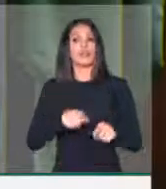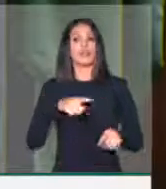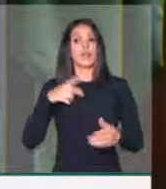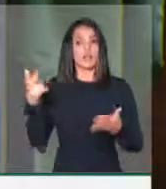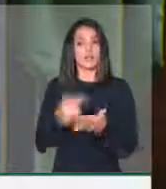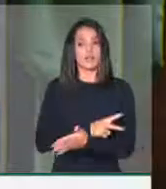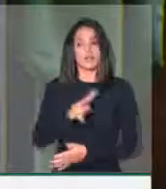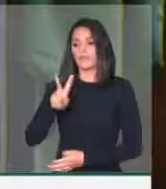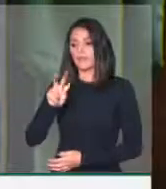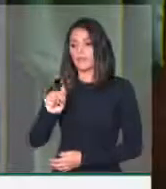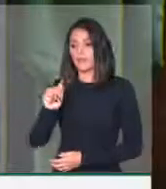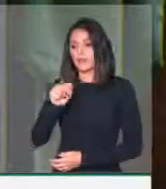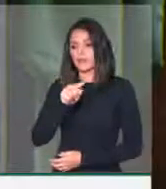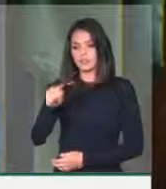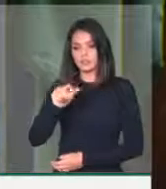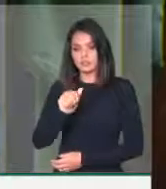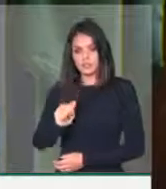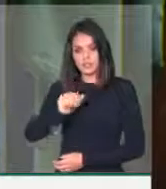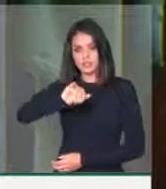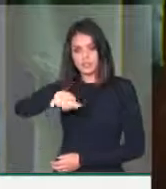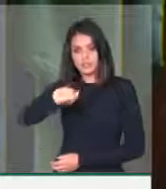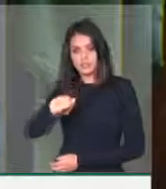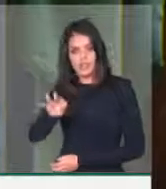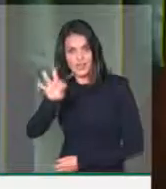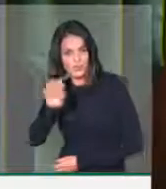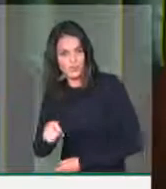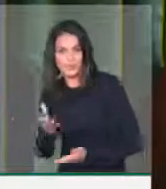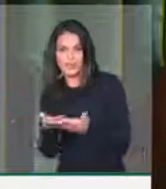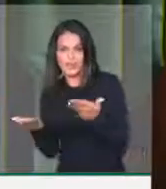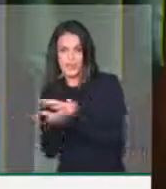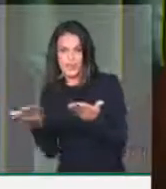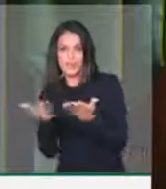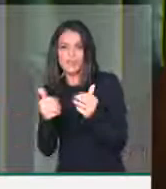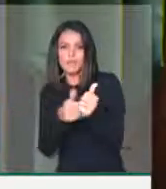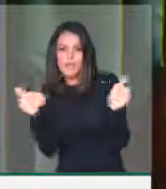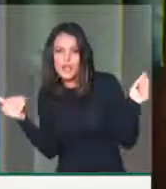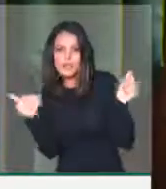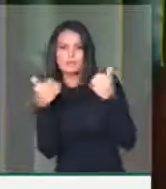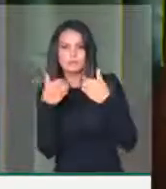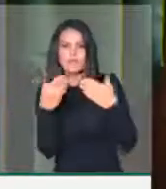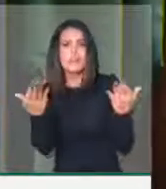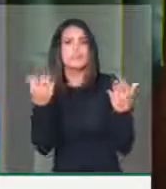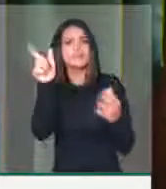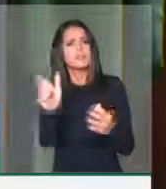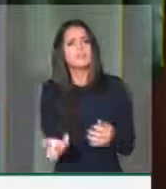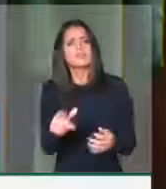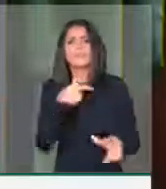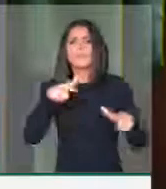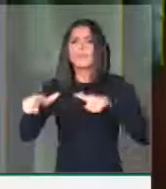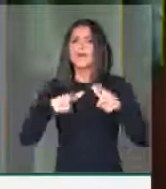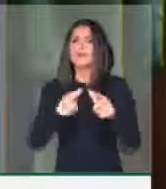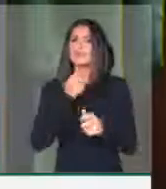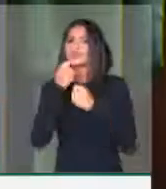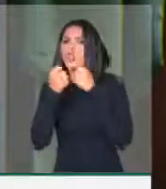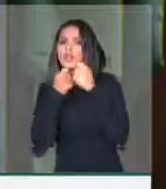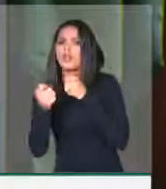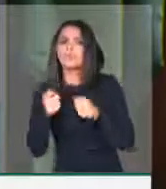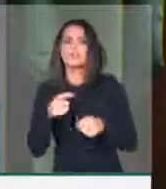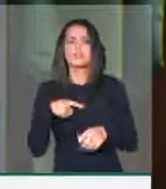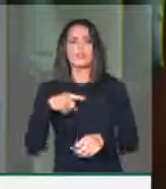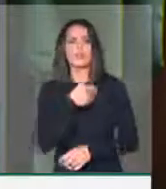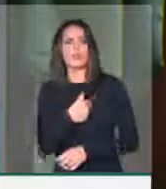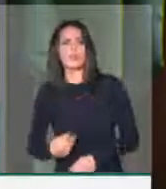Jato, fazendo seu papel jornalístico e sempre ameaçado por esse governo. E o que nós vemos é a